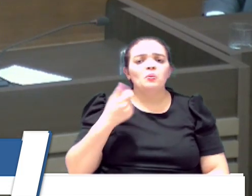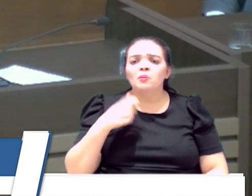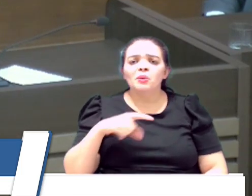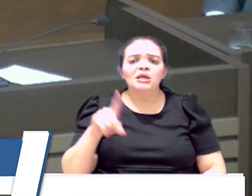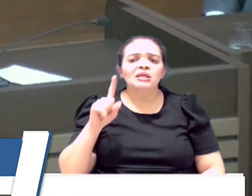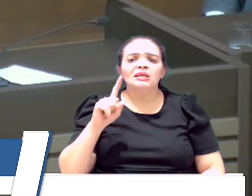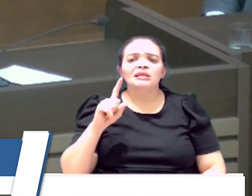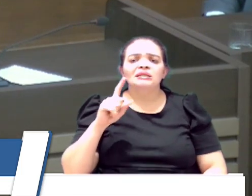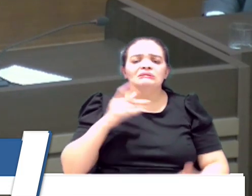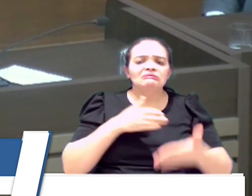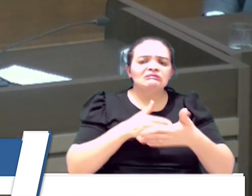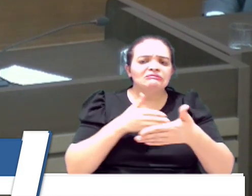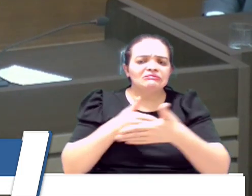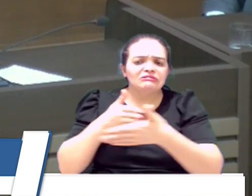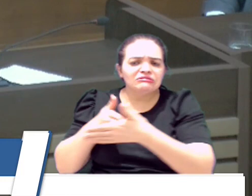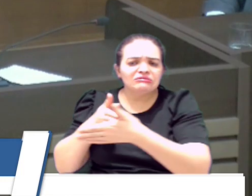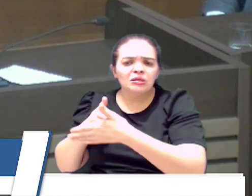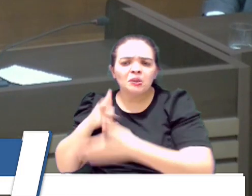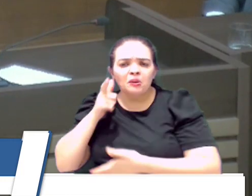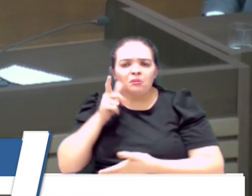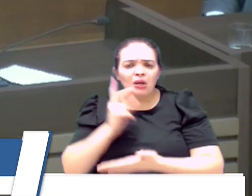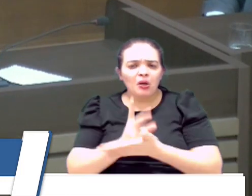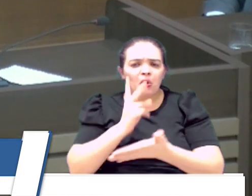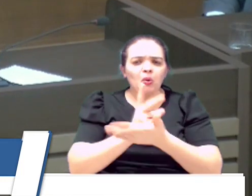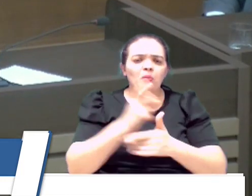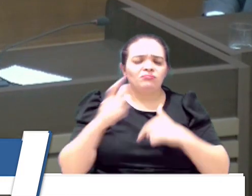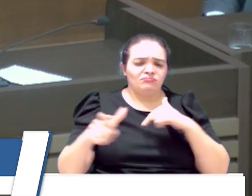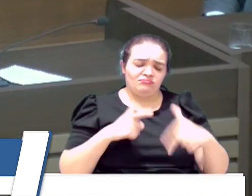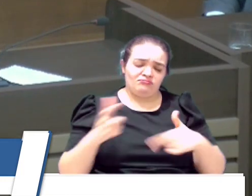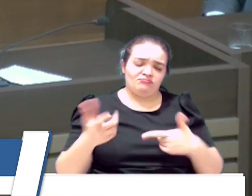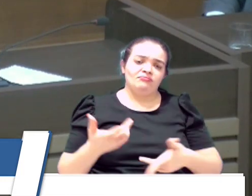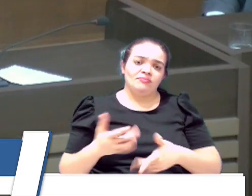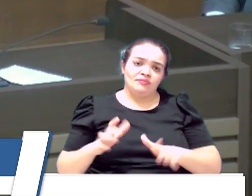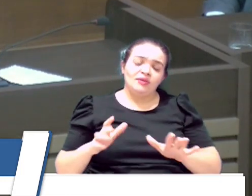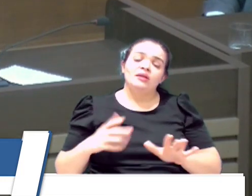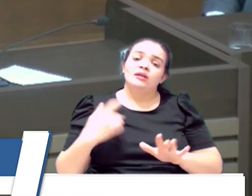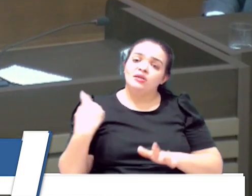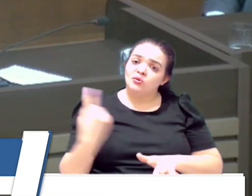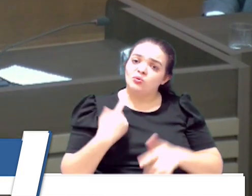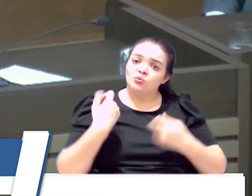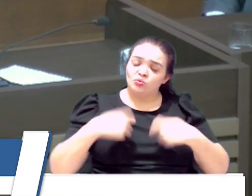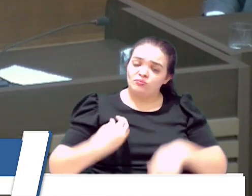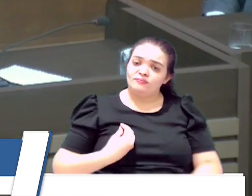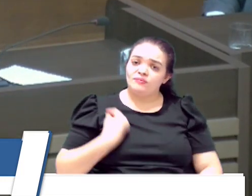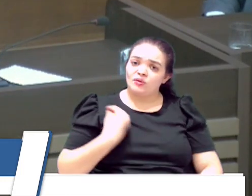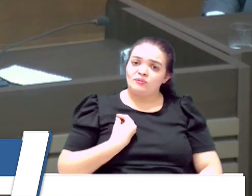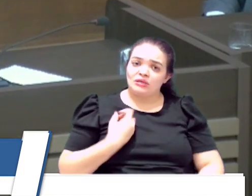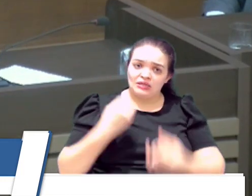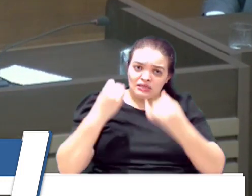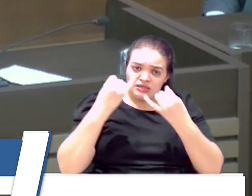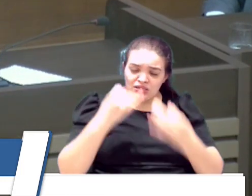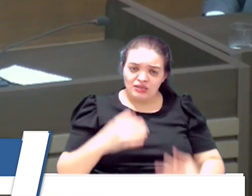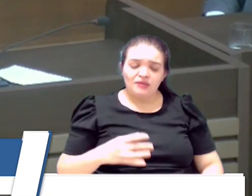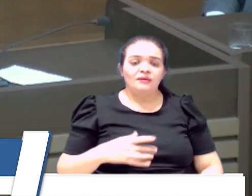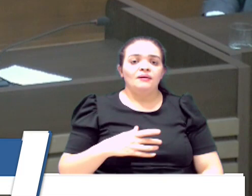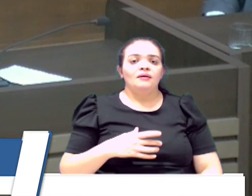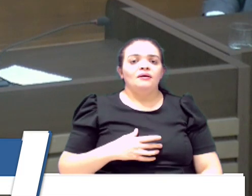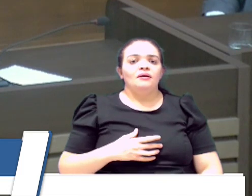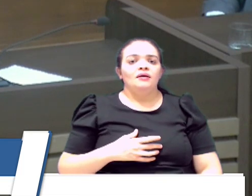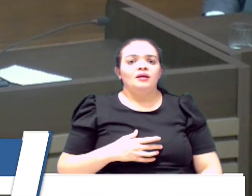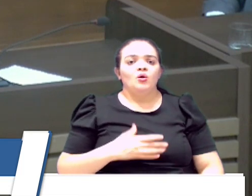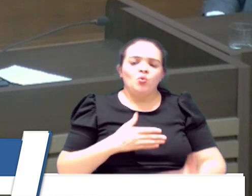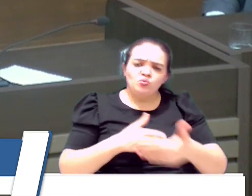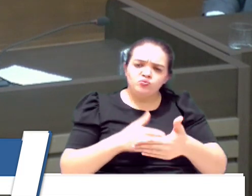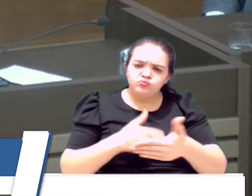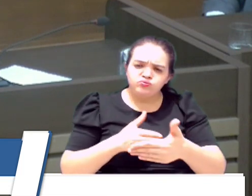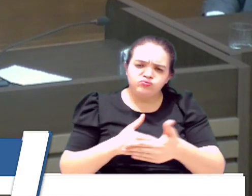tanto enfrentamento para continuar trabalhando. E por isso a gente está aqui hoje para falar menos